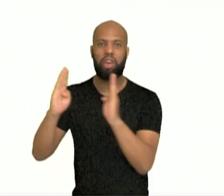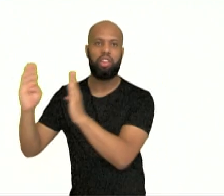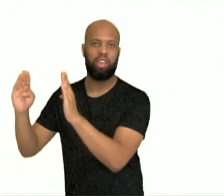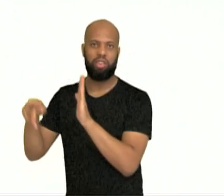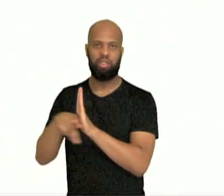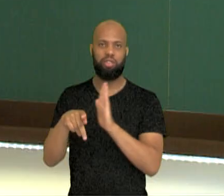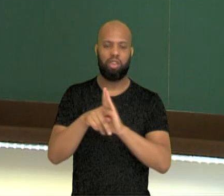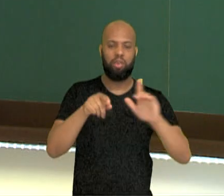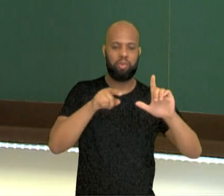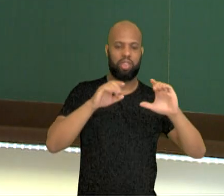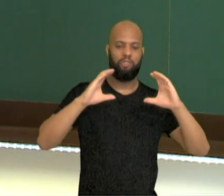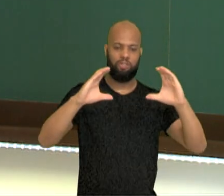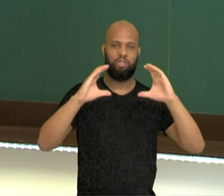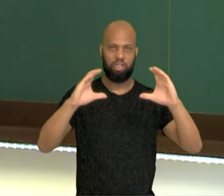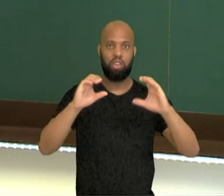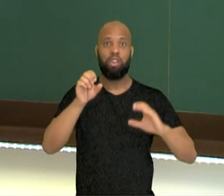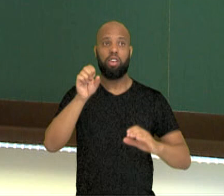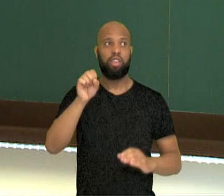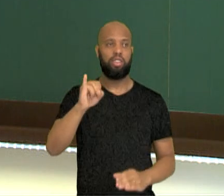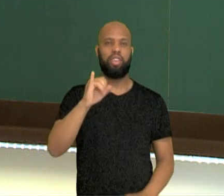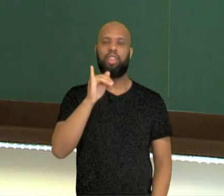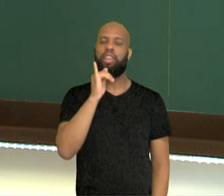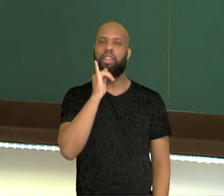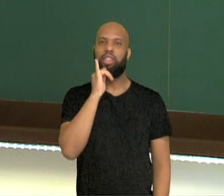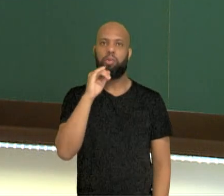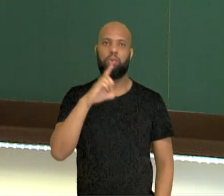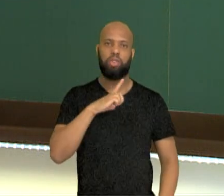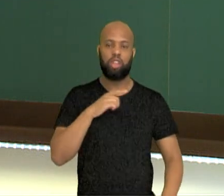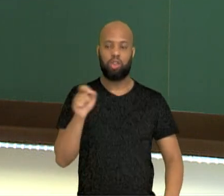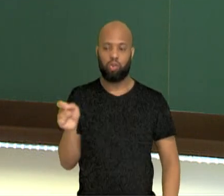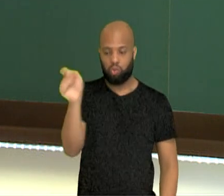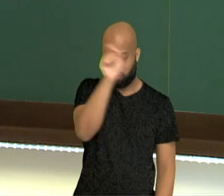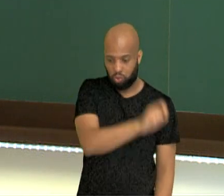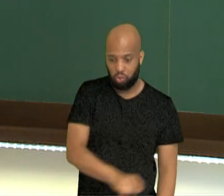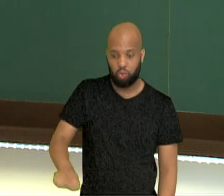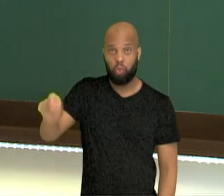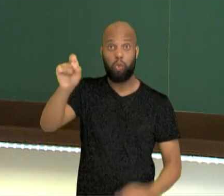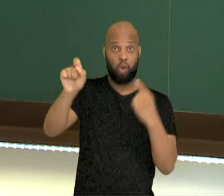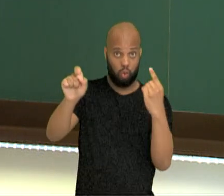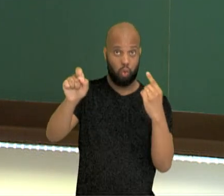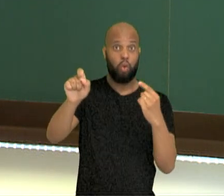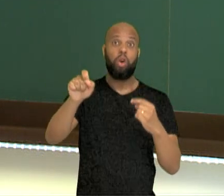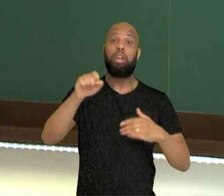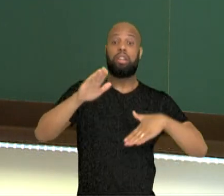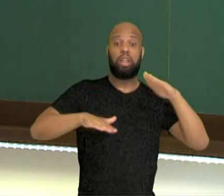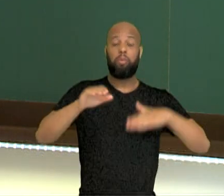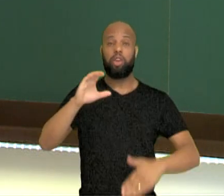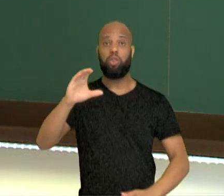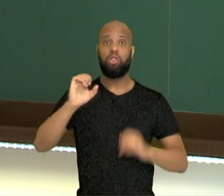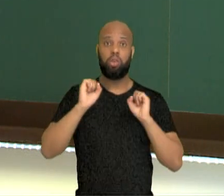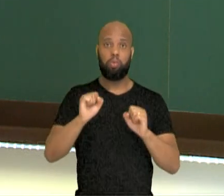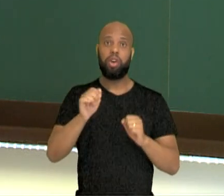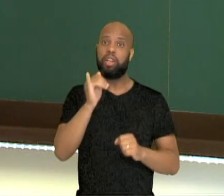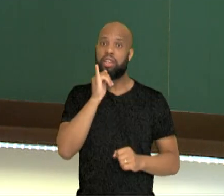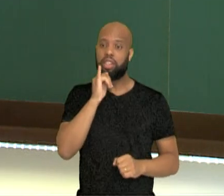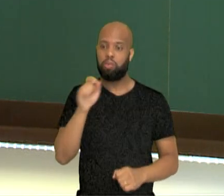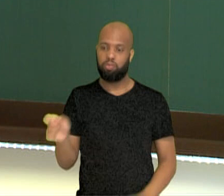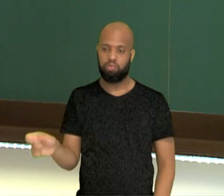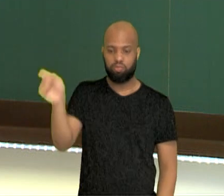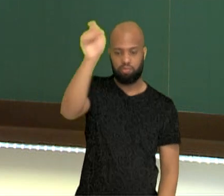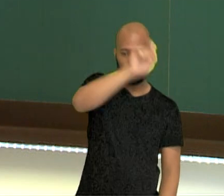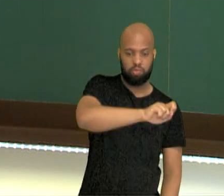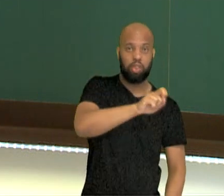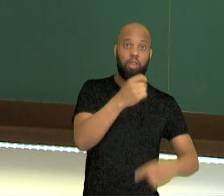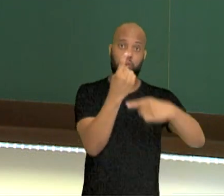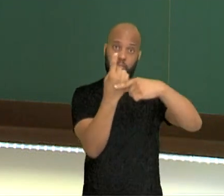trigonométrica. Então, se o período ele está ali, de repente, uma volta, dependendo do valor do C, ele pode ser reduzido, pode ser meia volta,